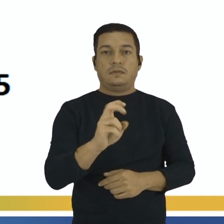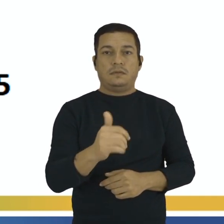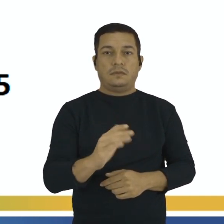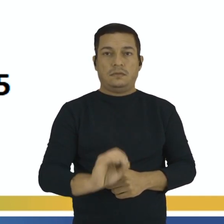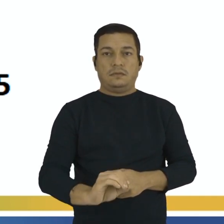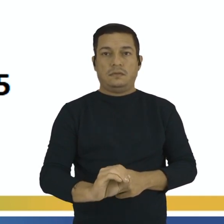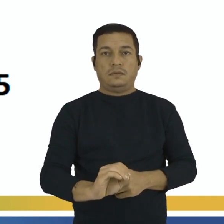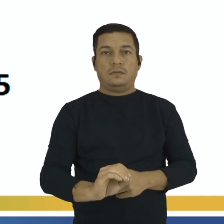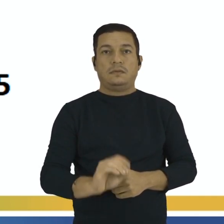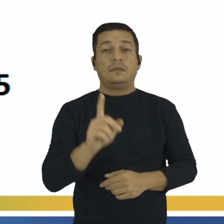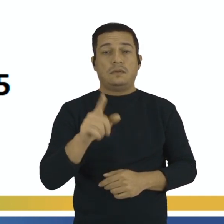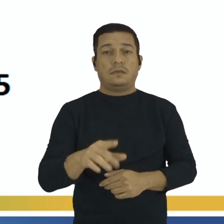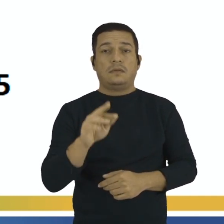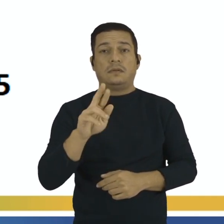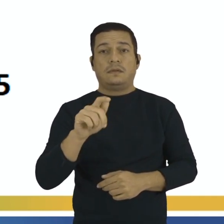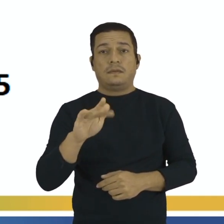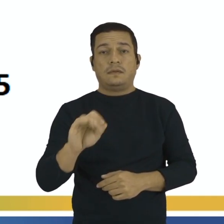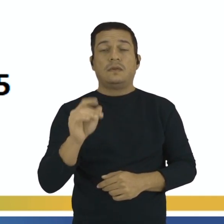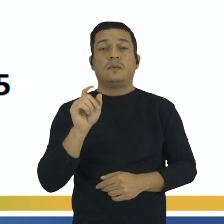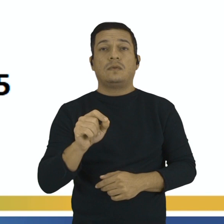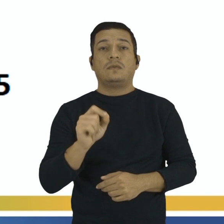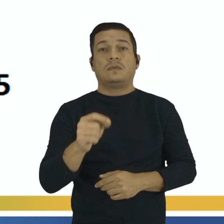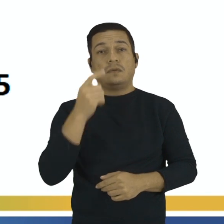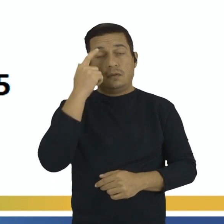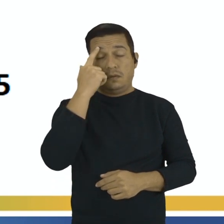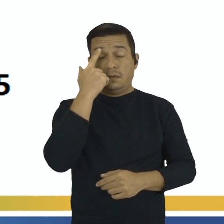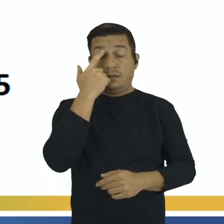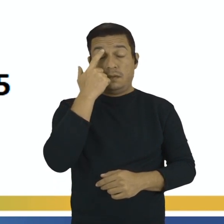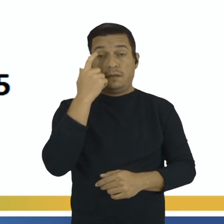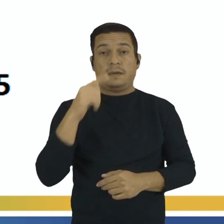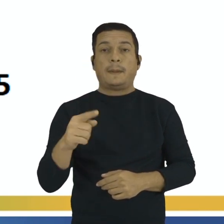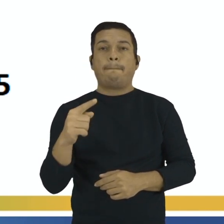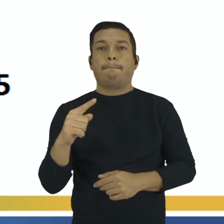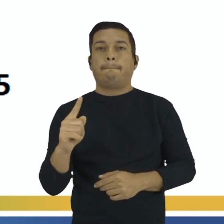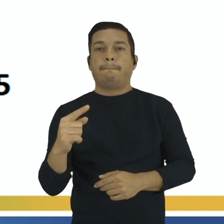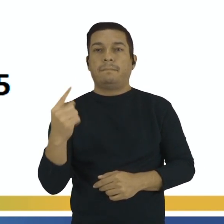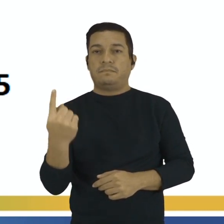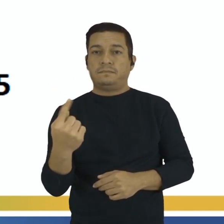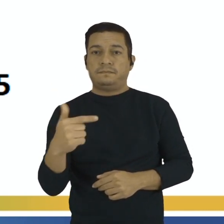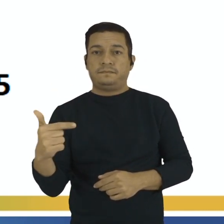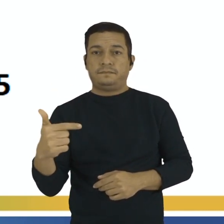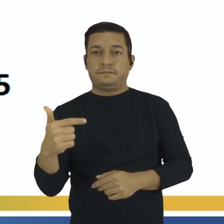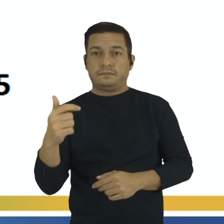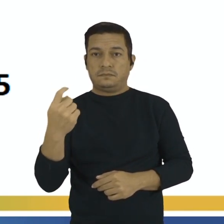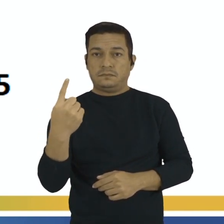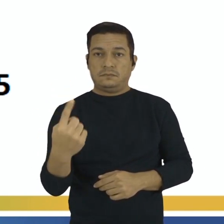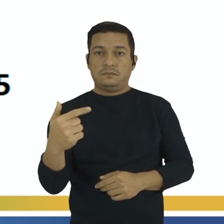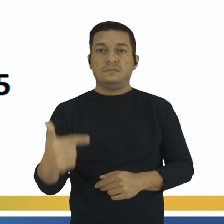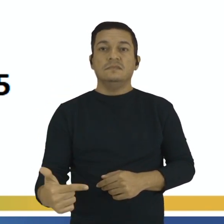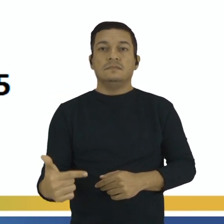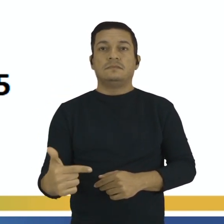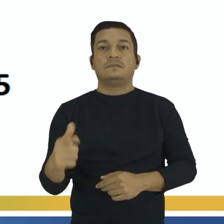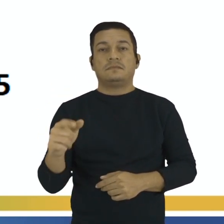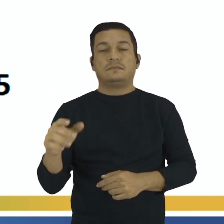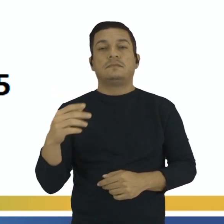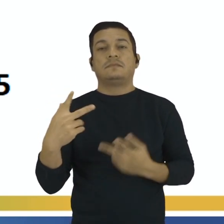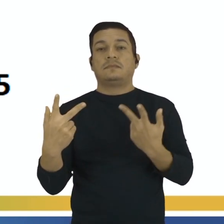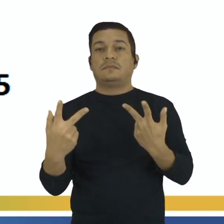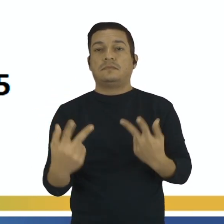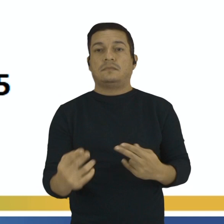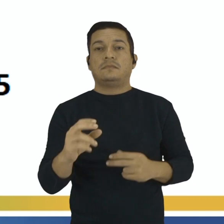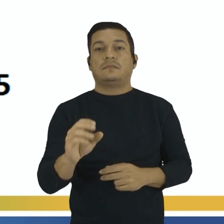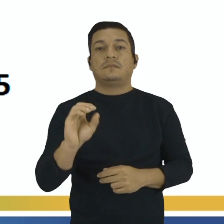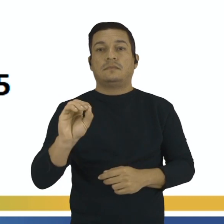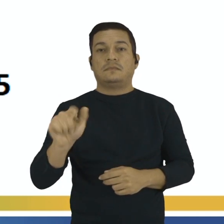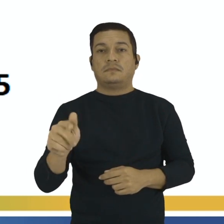décimos. Esta fração, ela equivale à fração meio, que aparece aí como 1/2, que equivale também